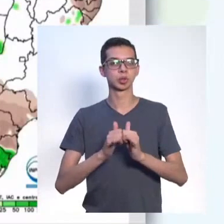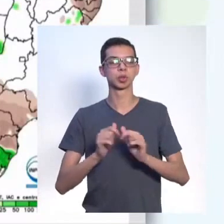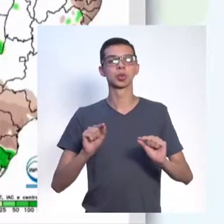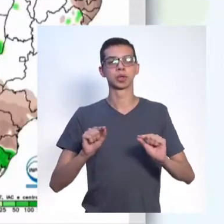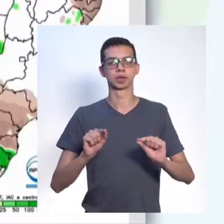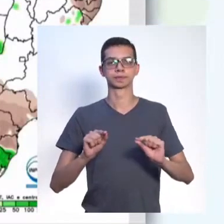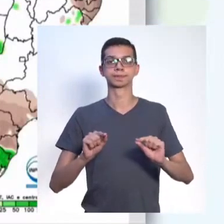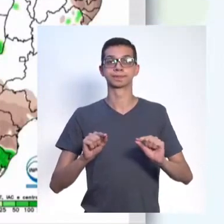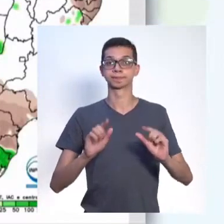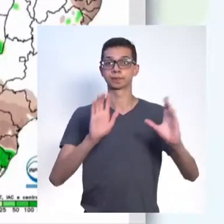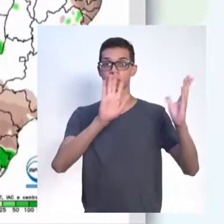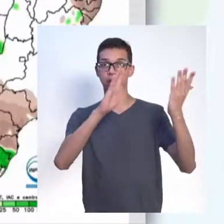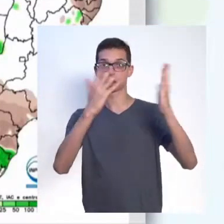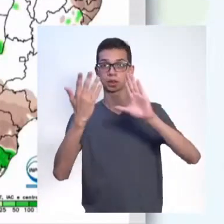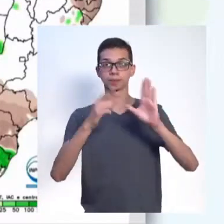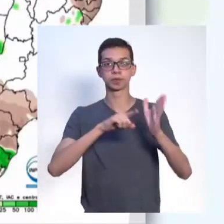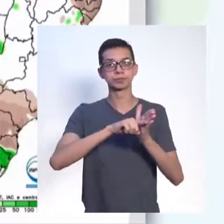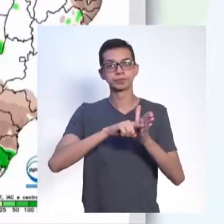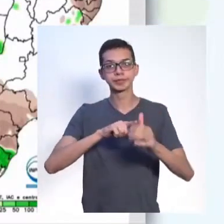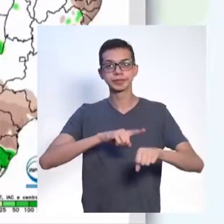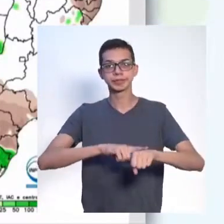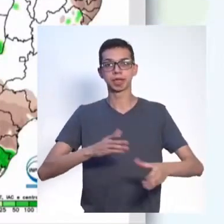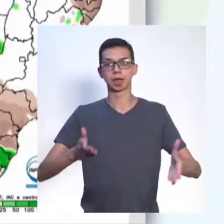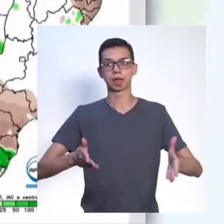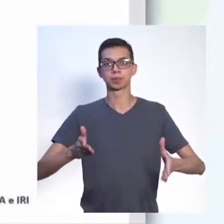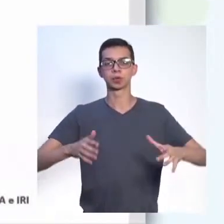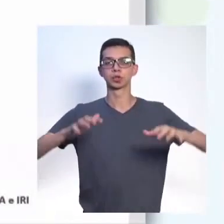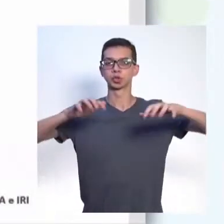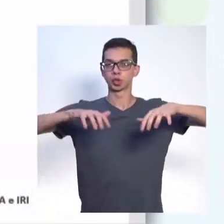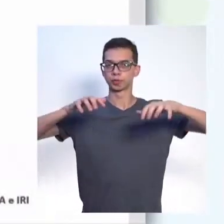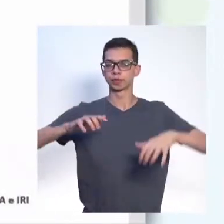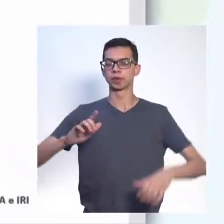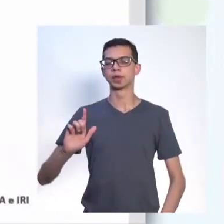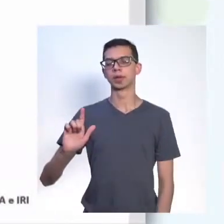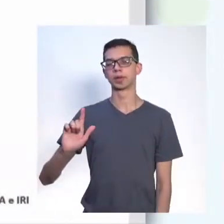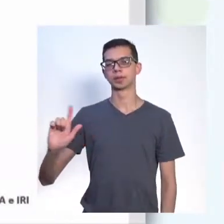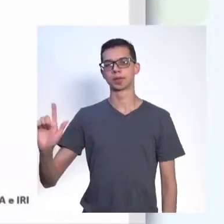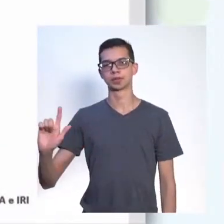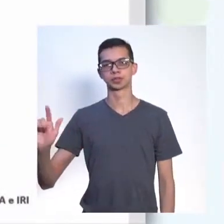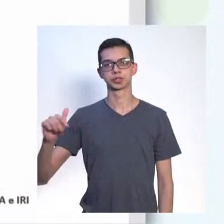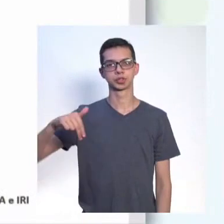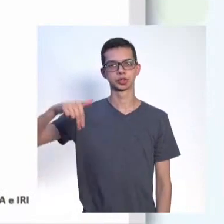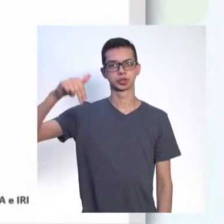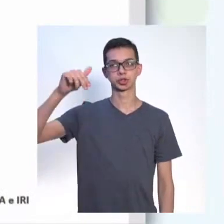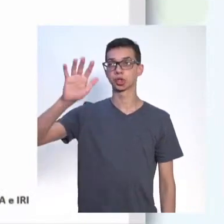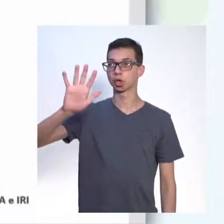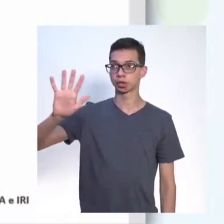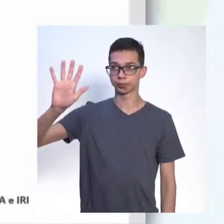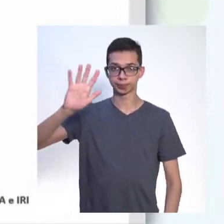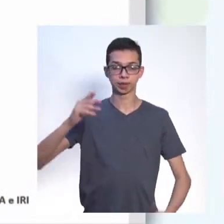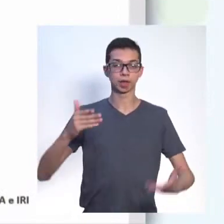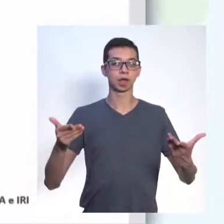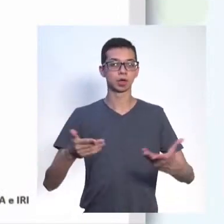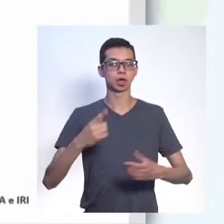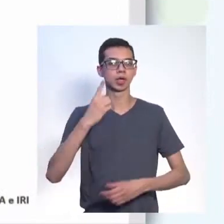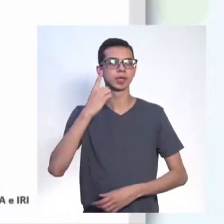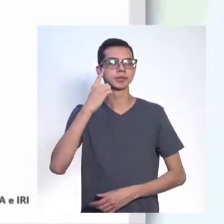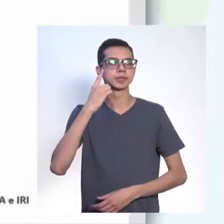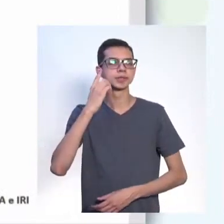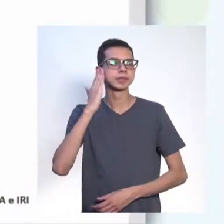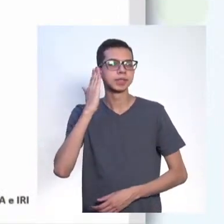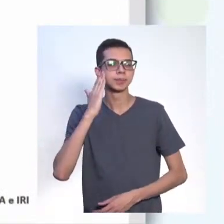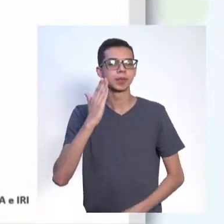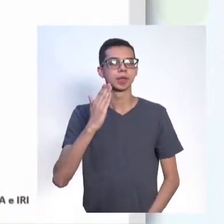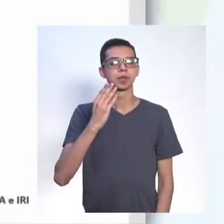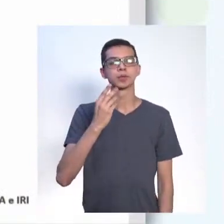da climatologia para o período chuvoso no leste do Nordeste. E agora, passando para o campo de previsão de probabilidade do fenômeno El